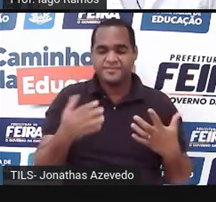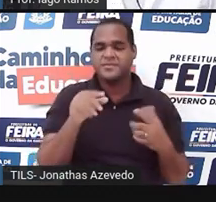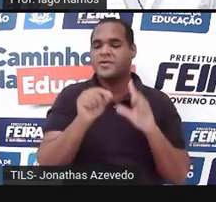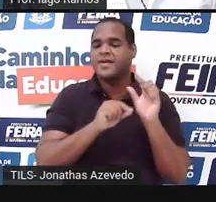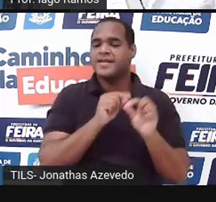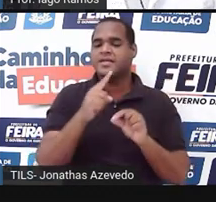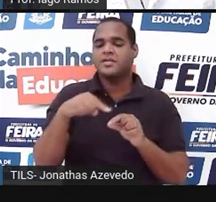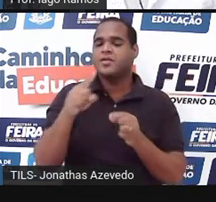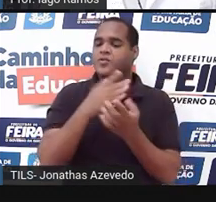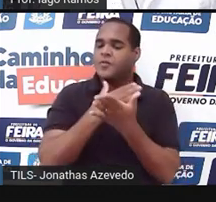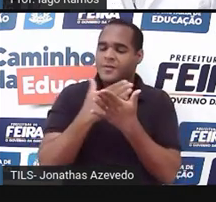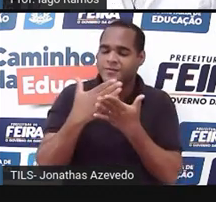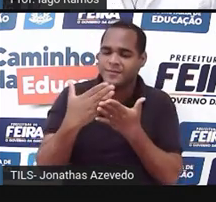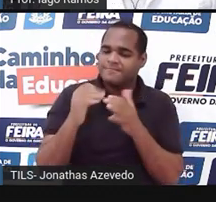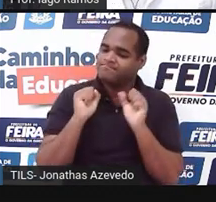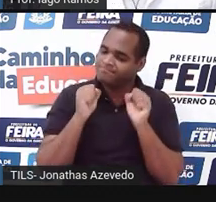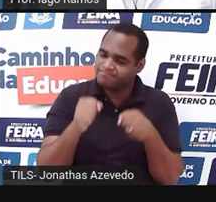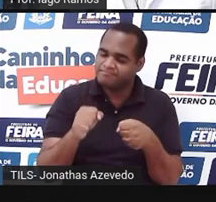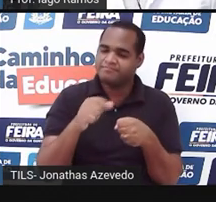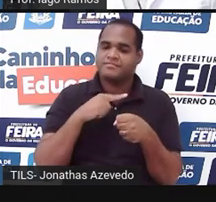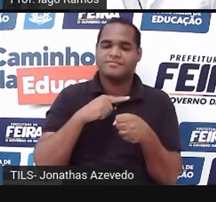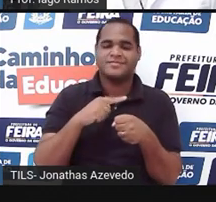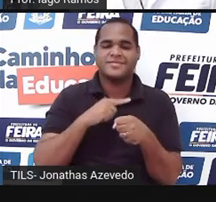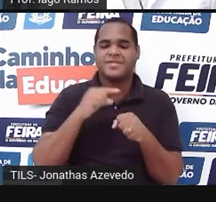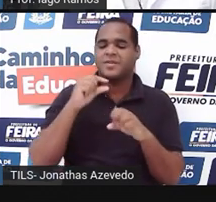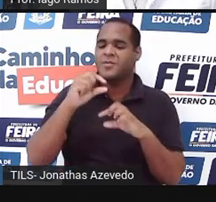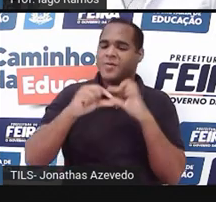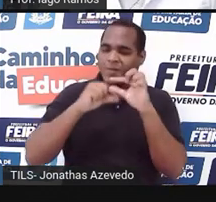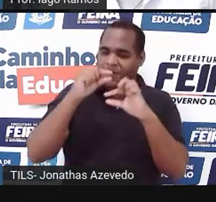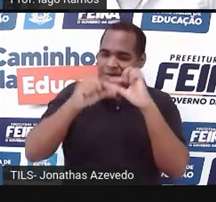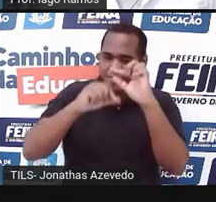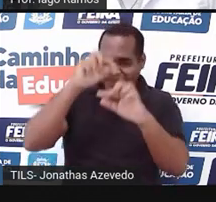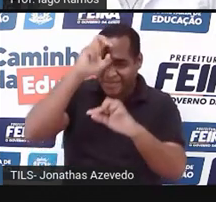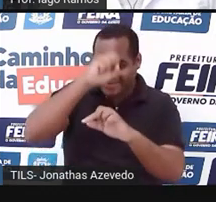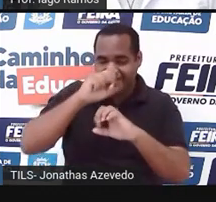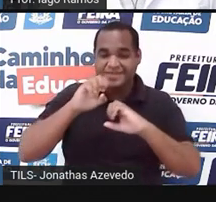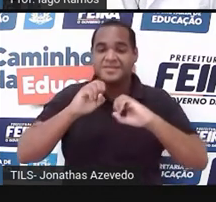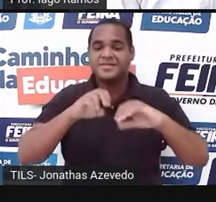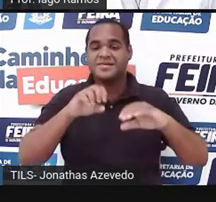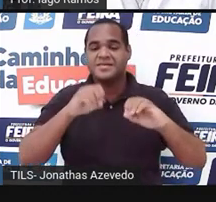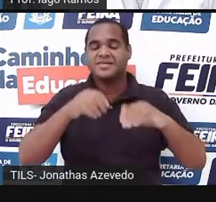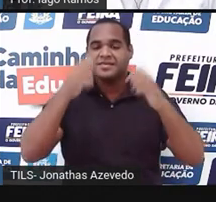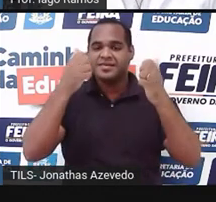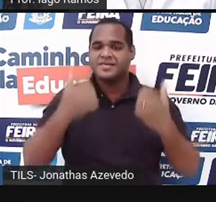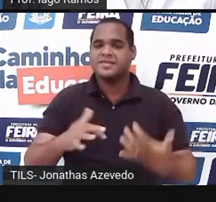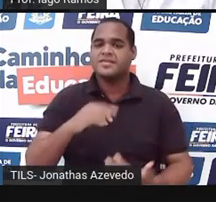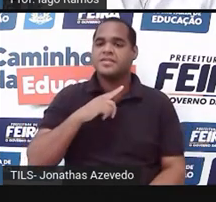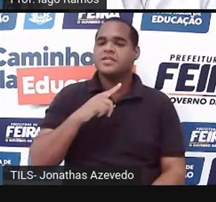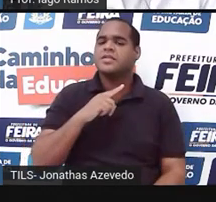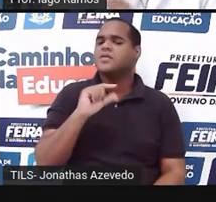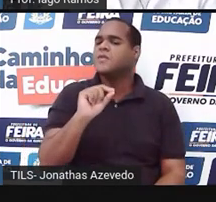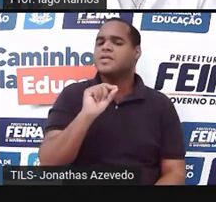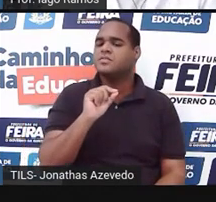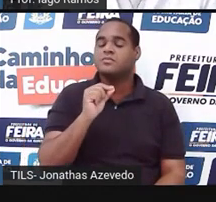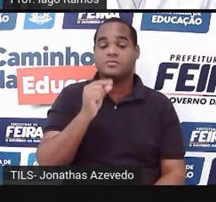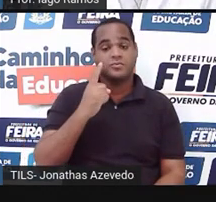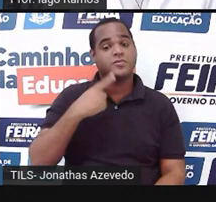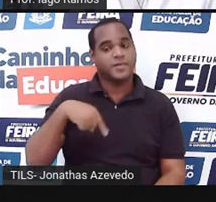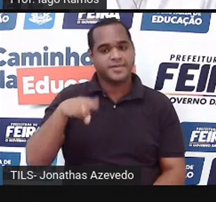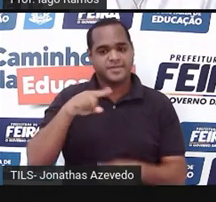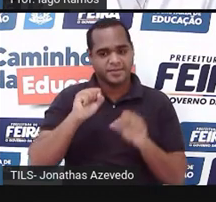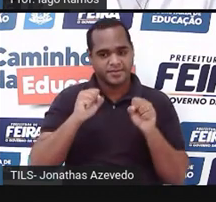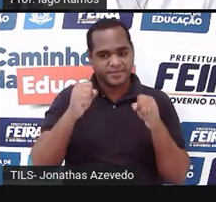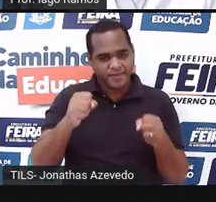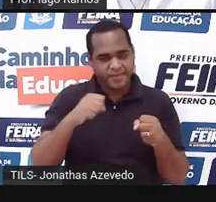Eu já comecei adiantar aqui um pouco do que a gente vai aprender nessa aula certo que é algo que a gente já tá